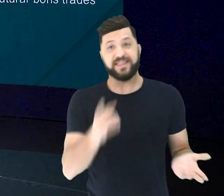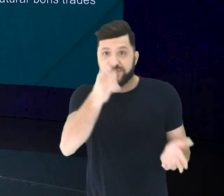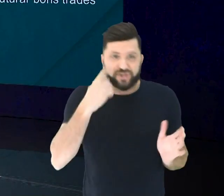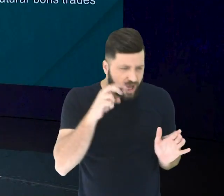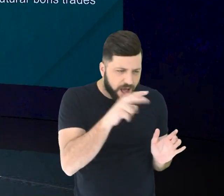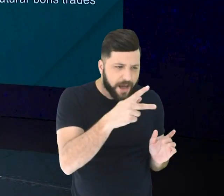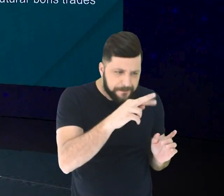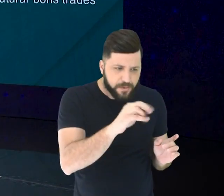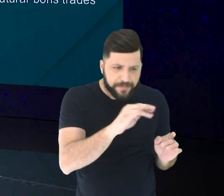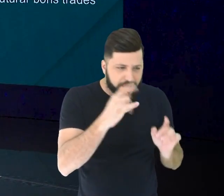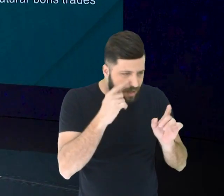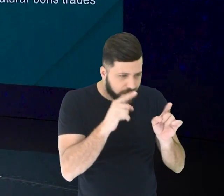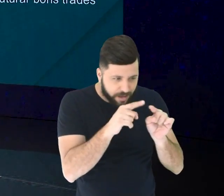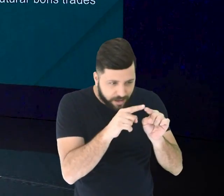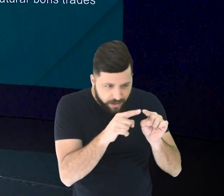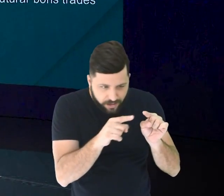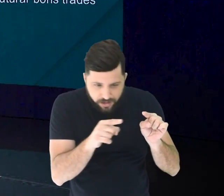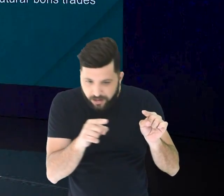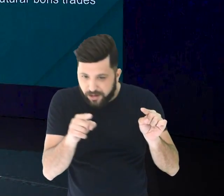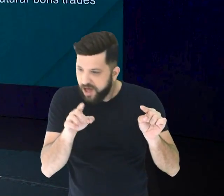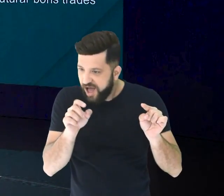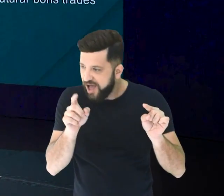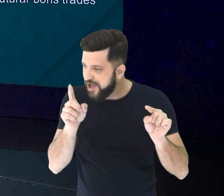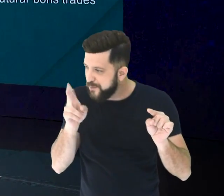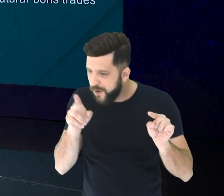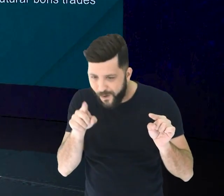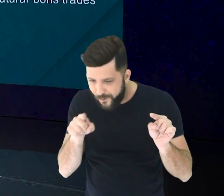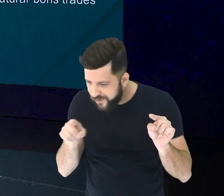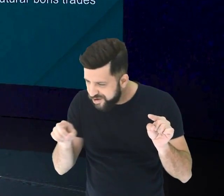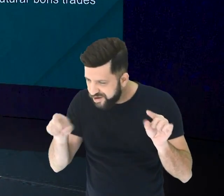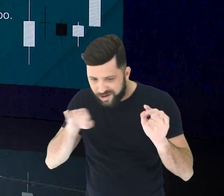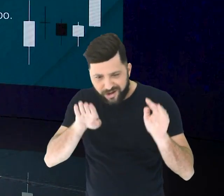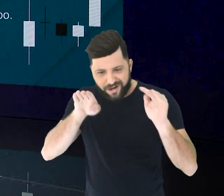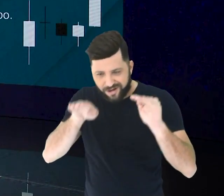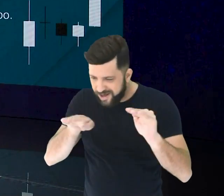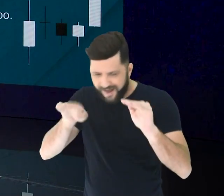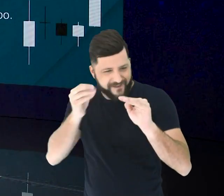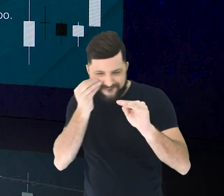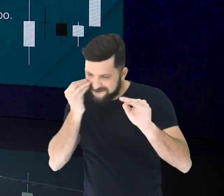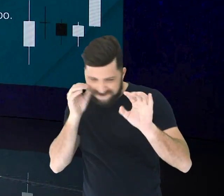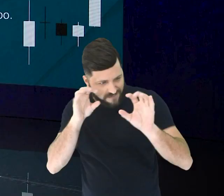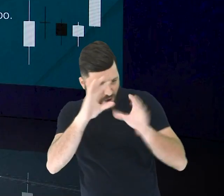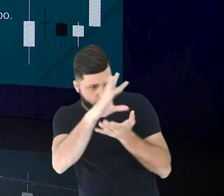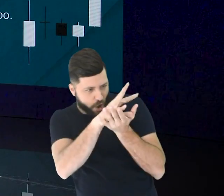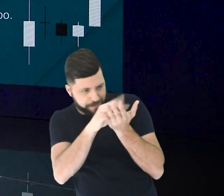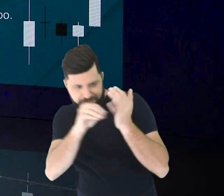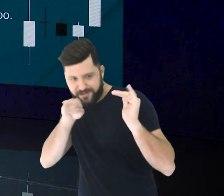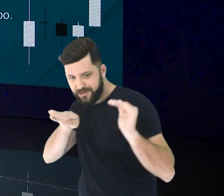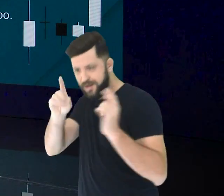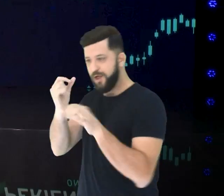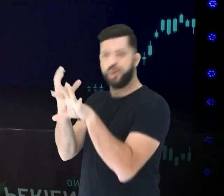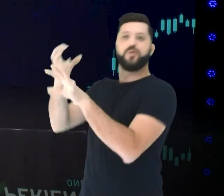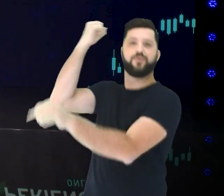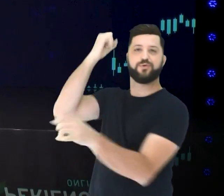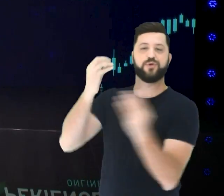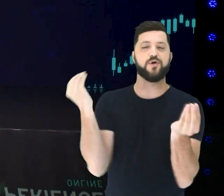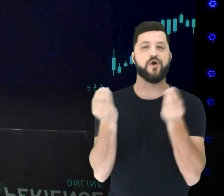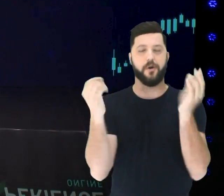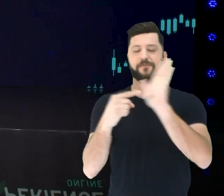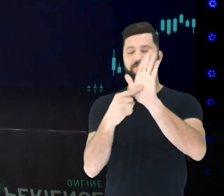né se você possa estruturar bons trade fazer boas operações beleza bom então vamos lá